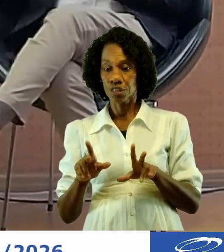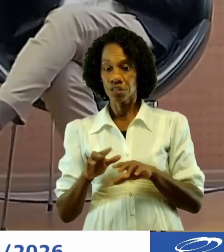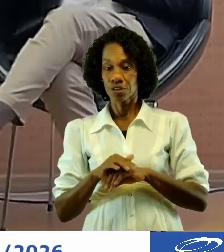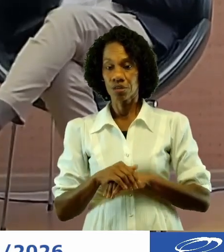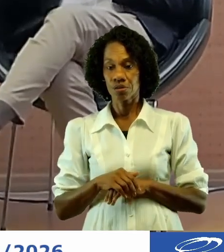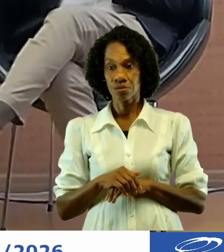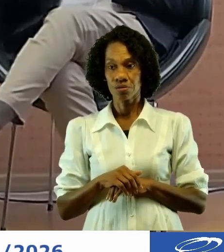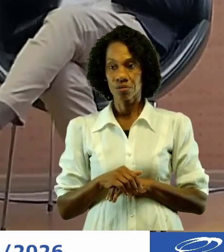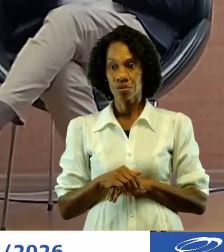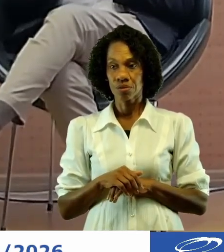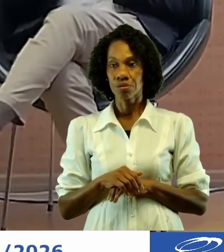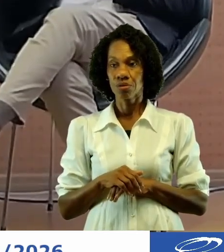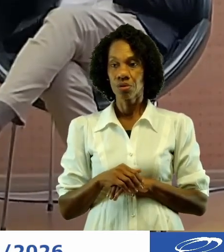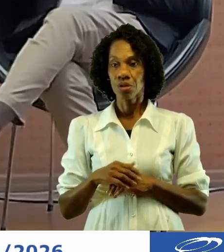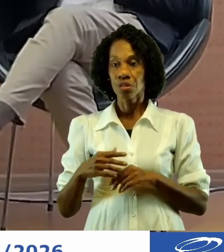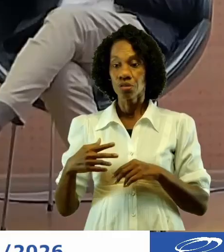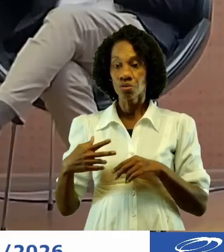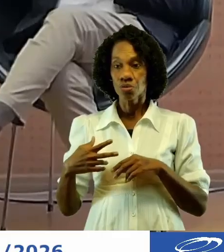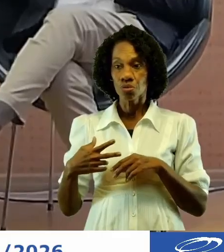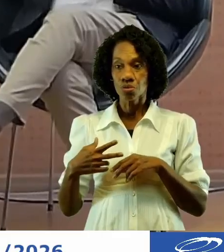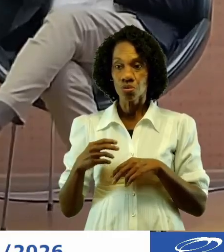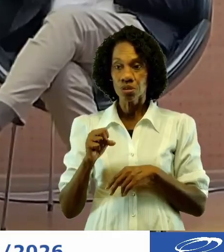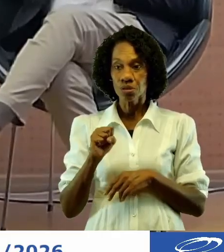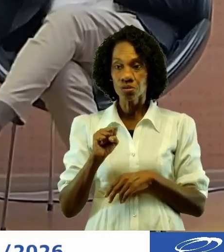Toda soltura precoce, isso foi um trabalho lá